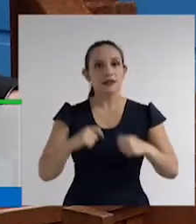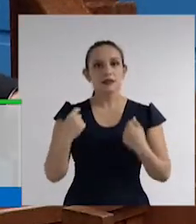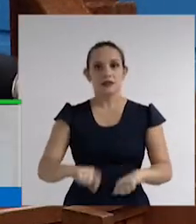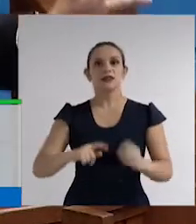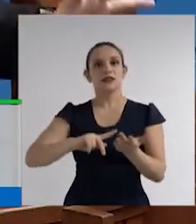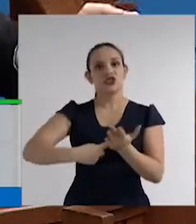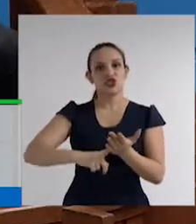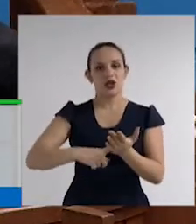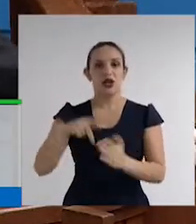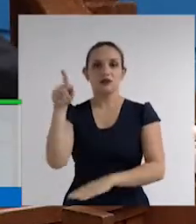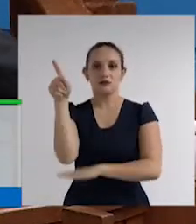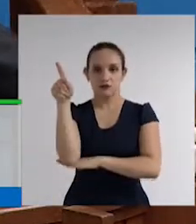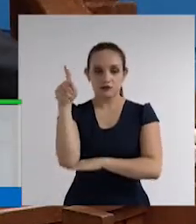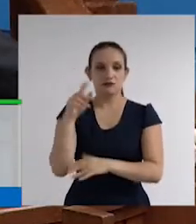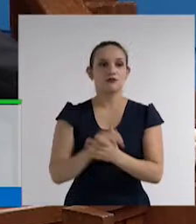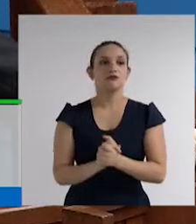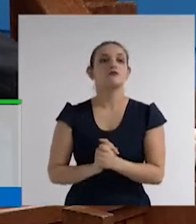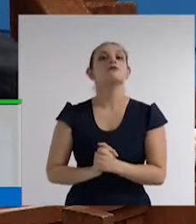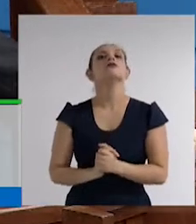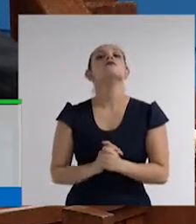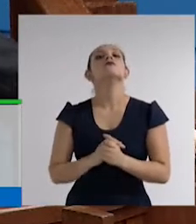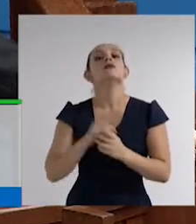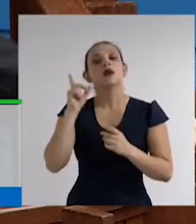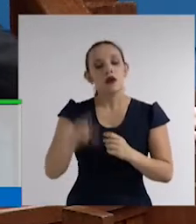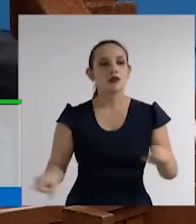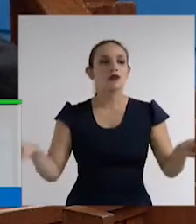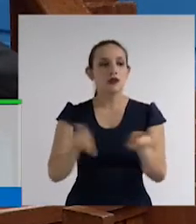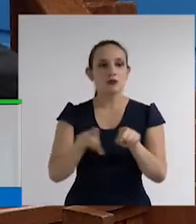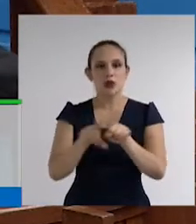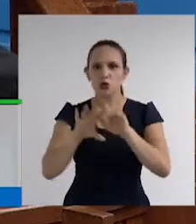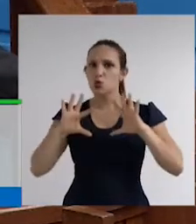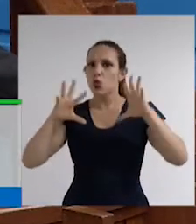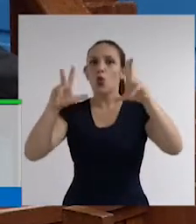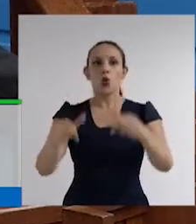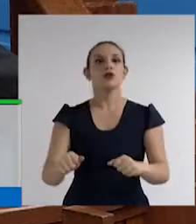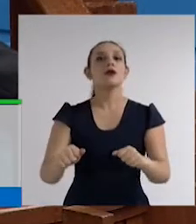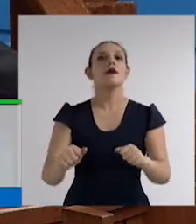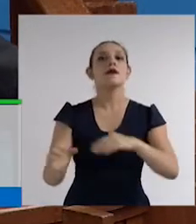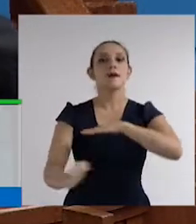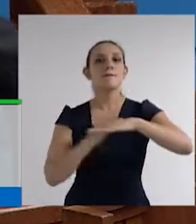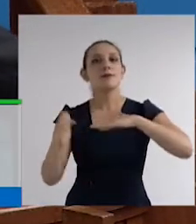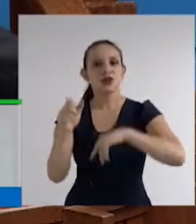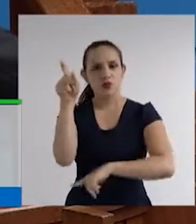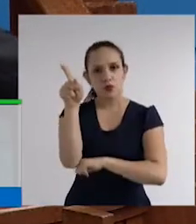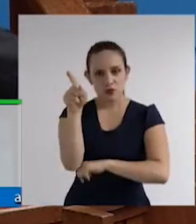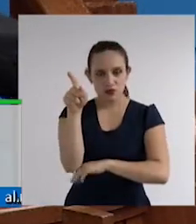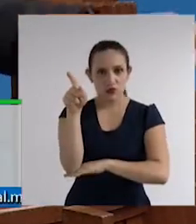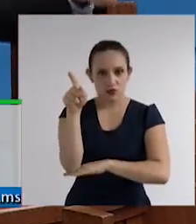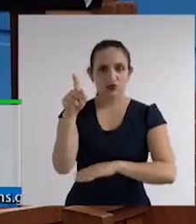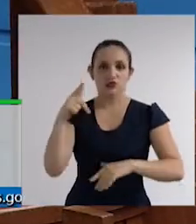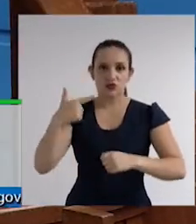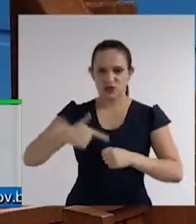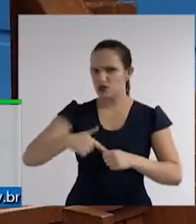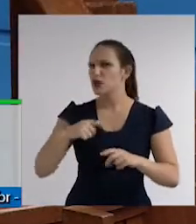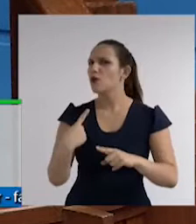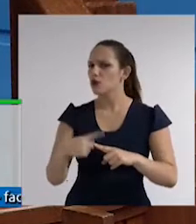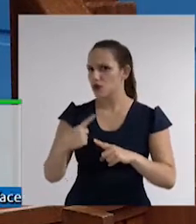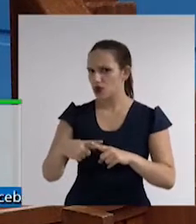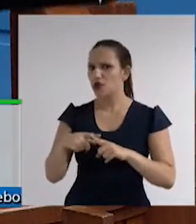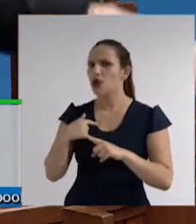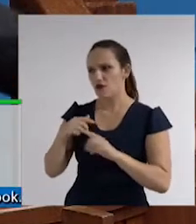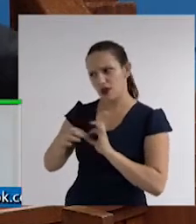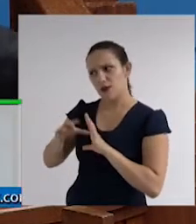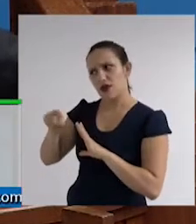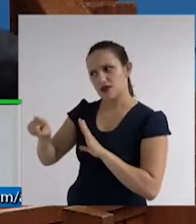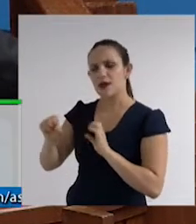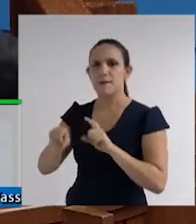gasolina. Está lá na governadoria também as distribuidoras. Por quê? Vou conceder uma parte só para fechar